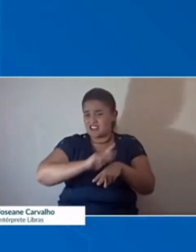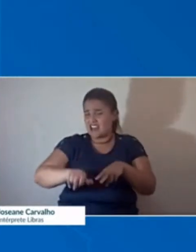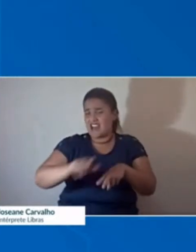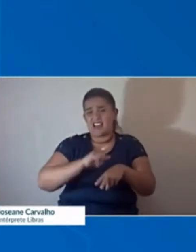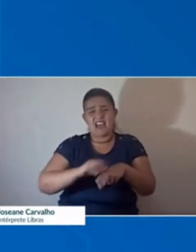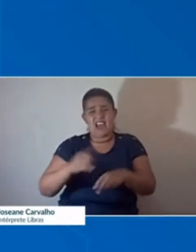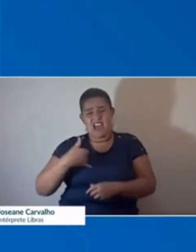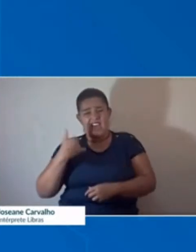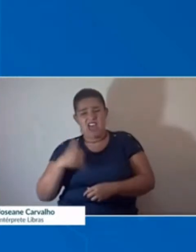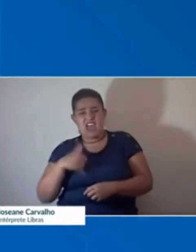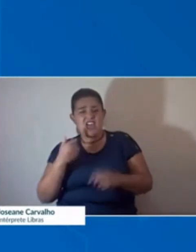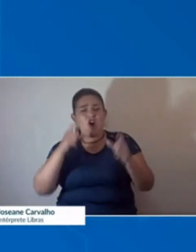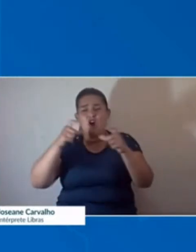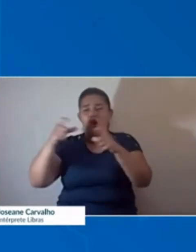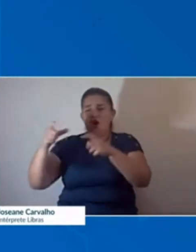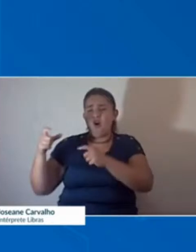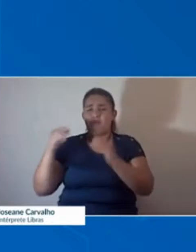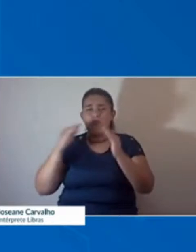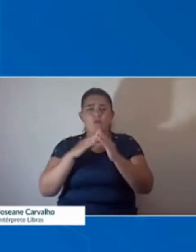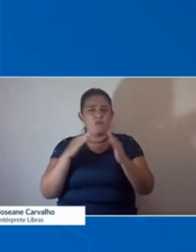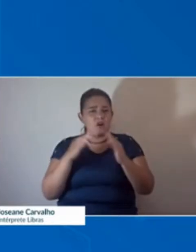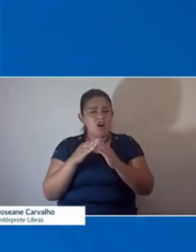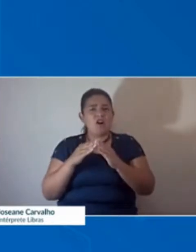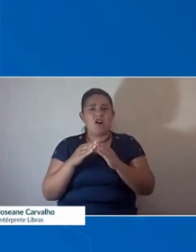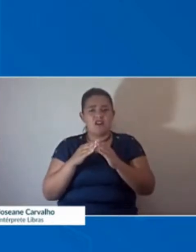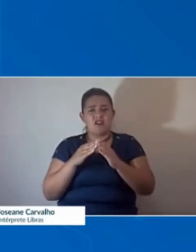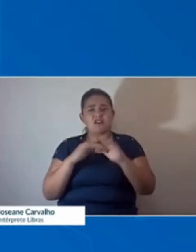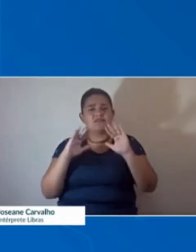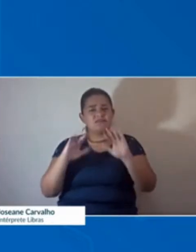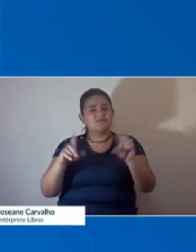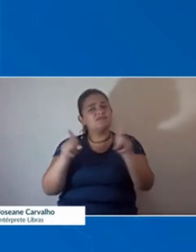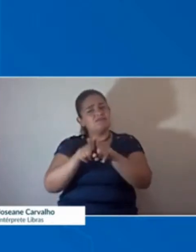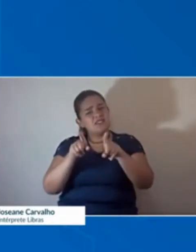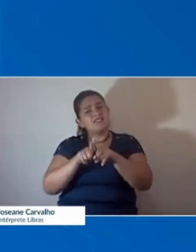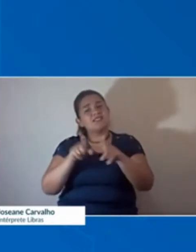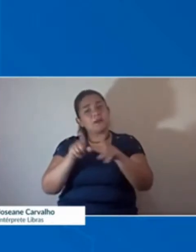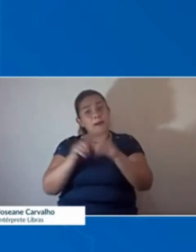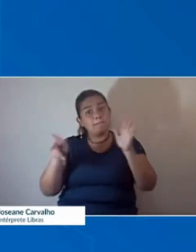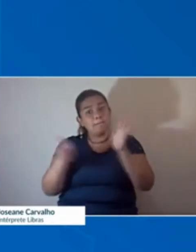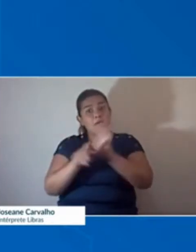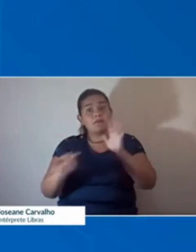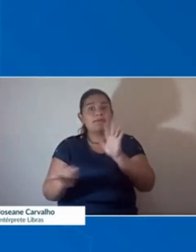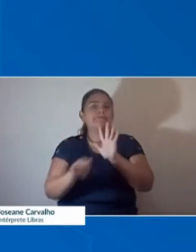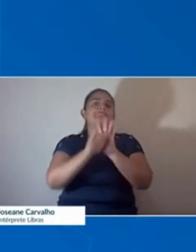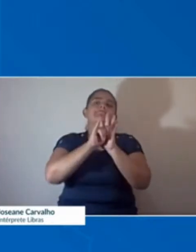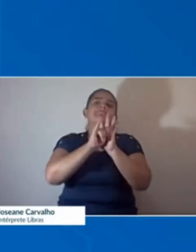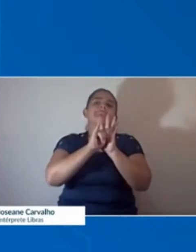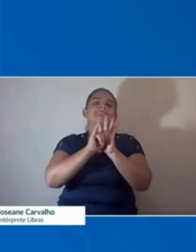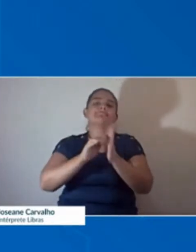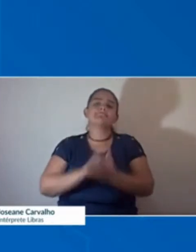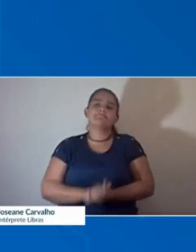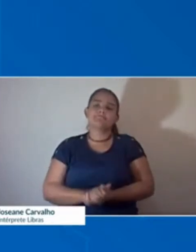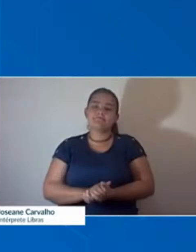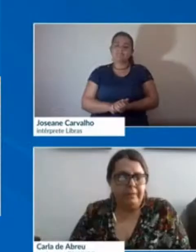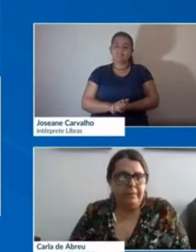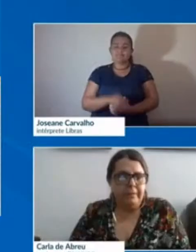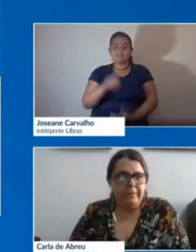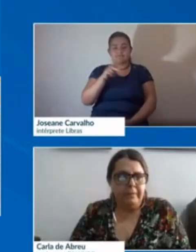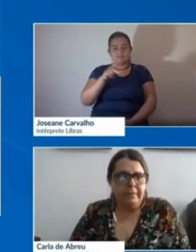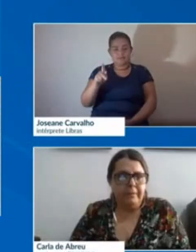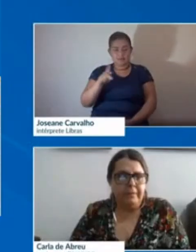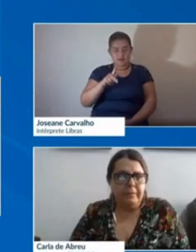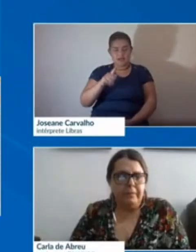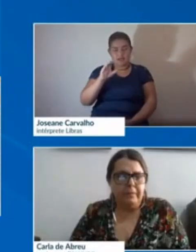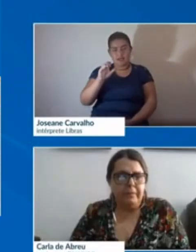de local, inclusive, mas também de identidades. Bom, professora, queria que a senhora falasse